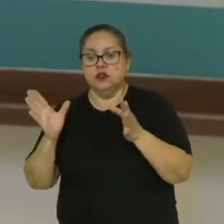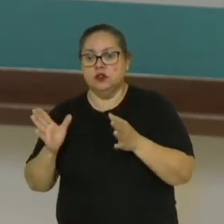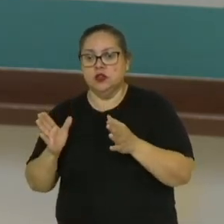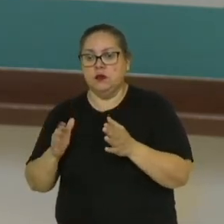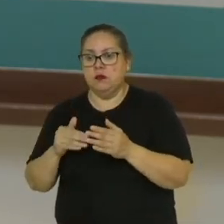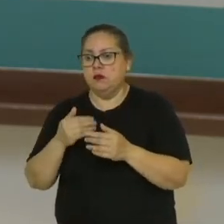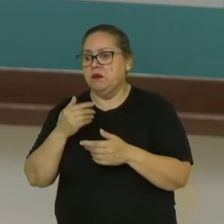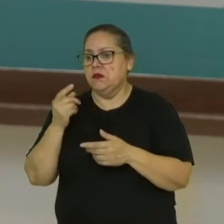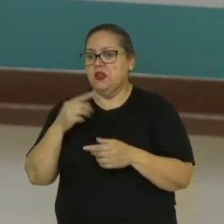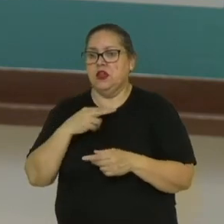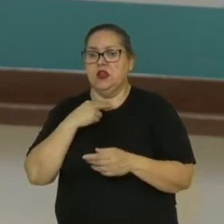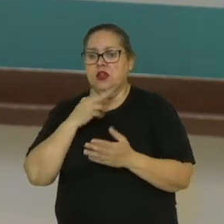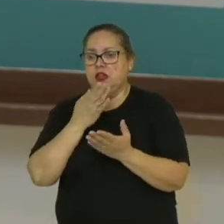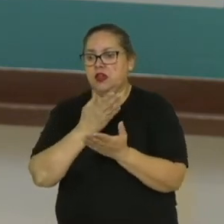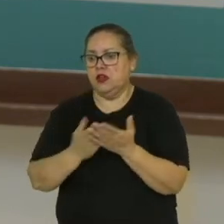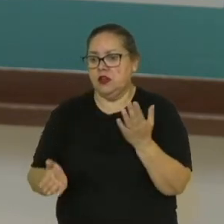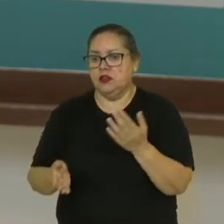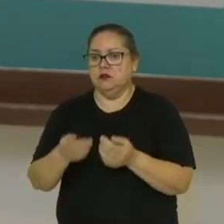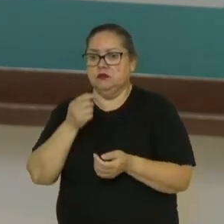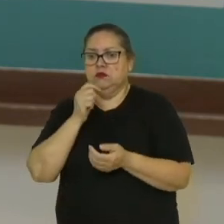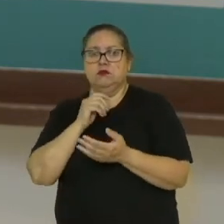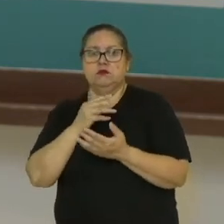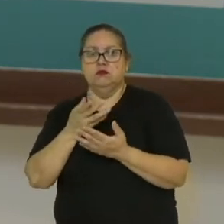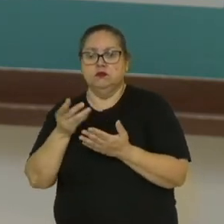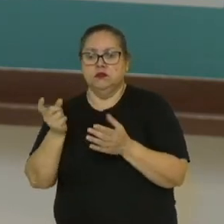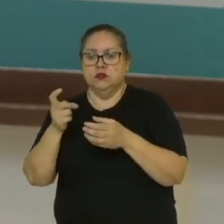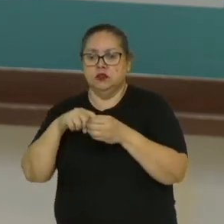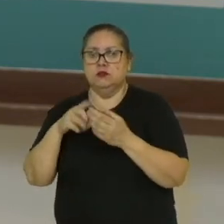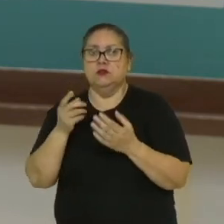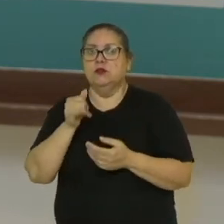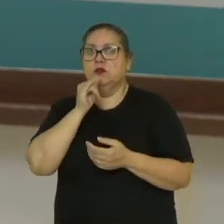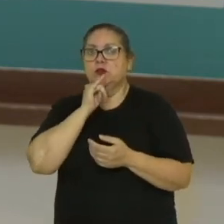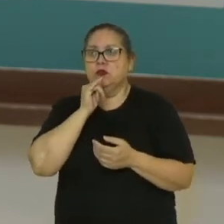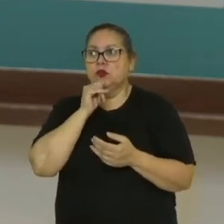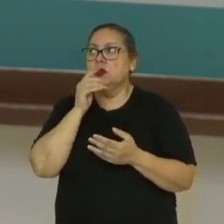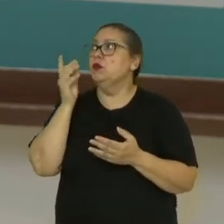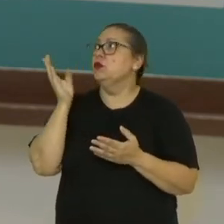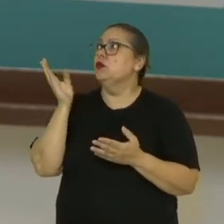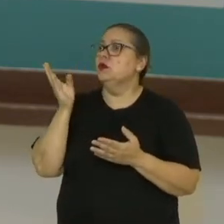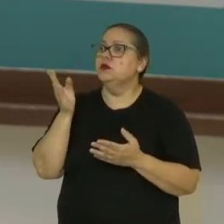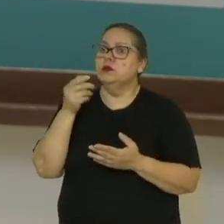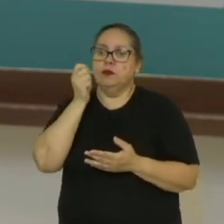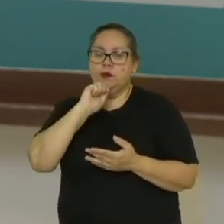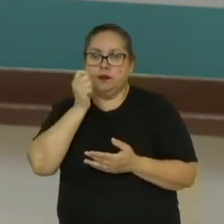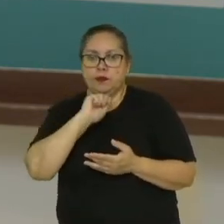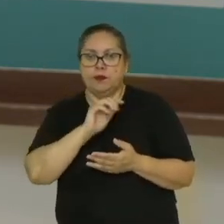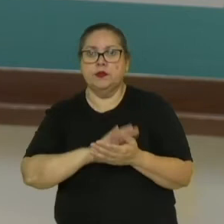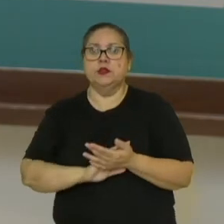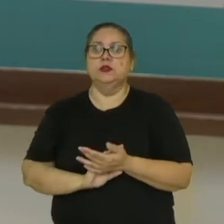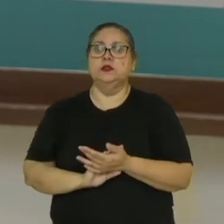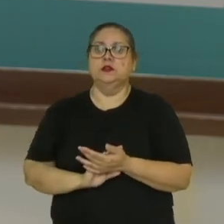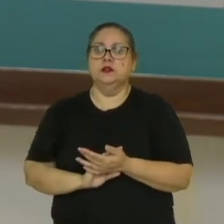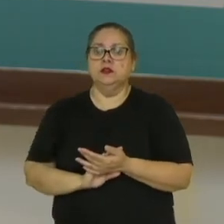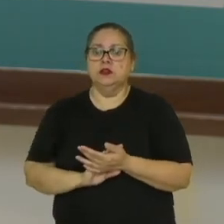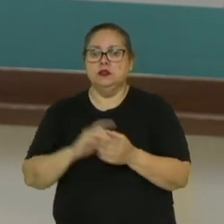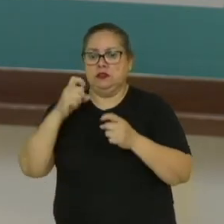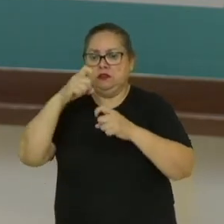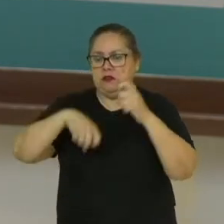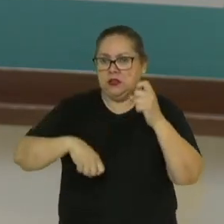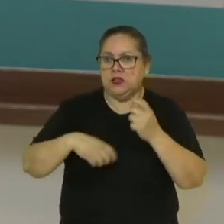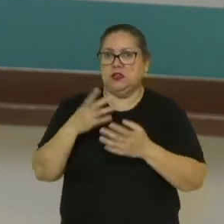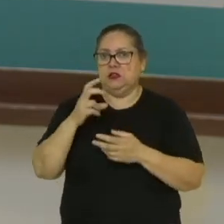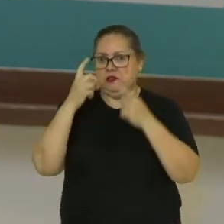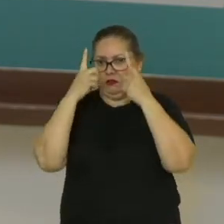ilegal daquilo que é ilegítimo, como, por exemplo, né, drogas, abusos de